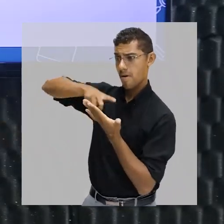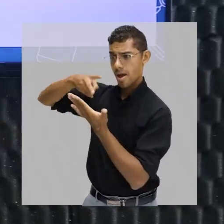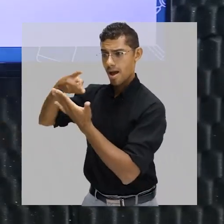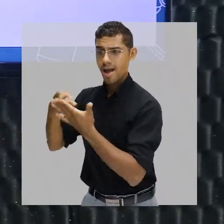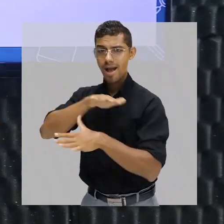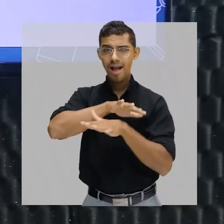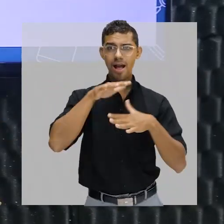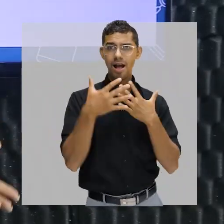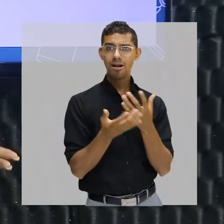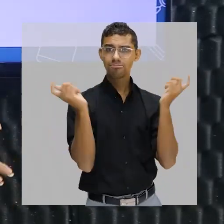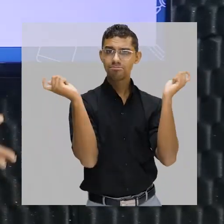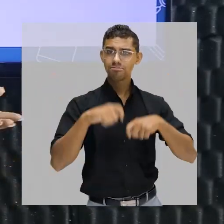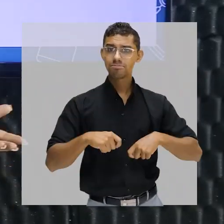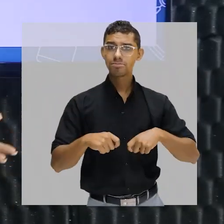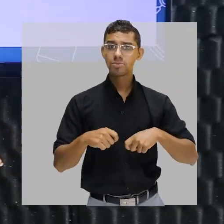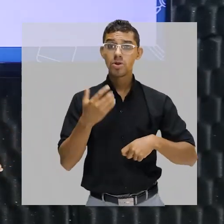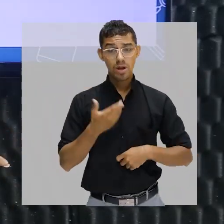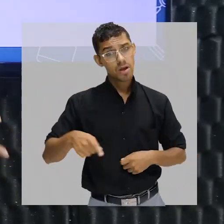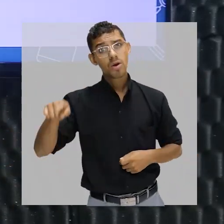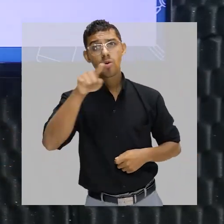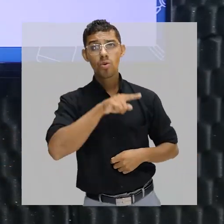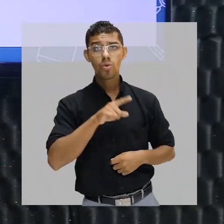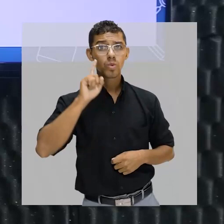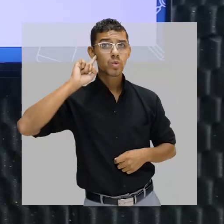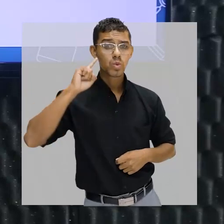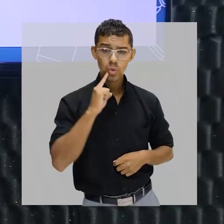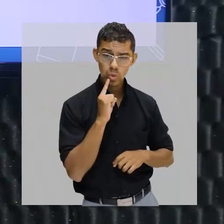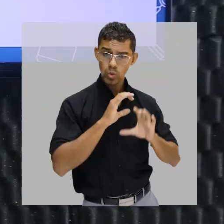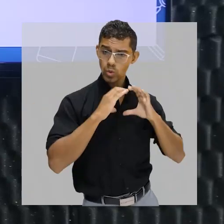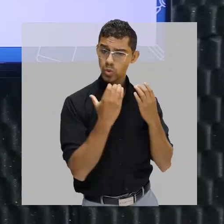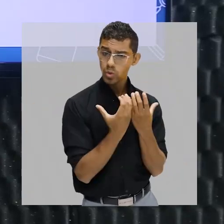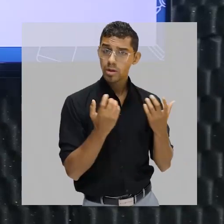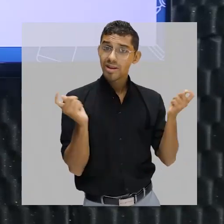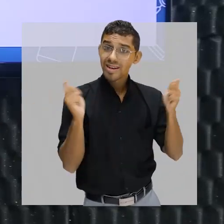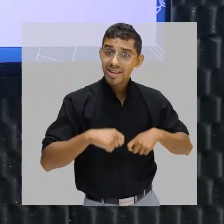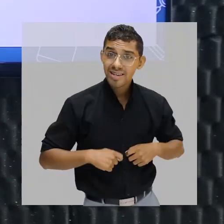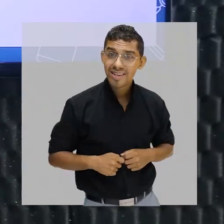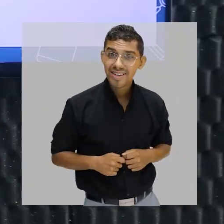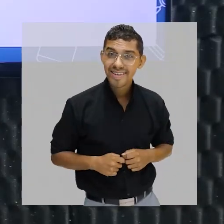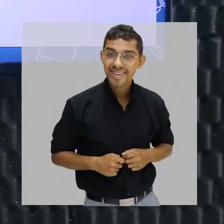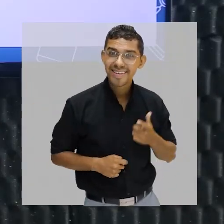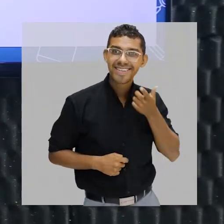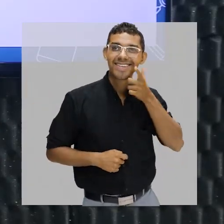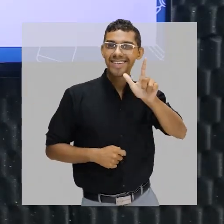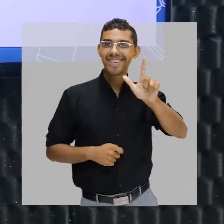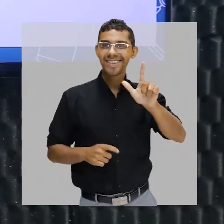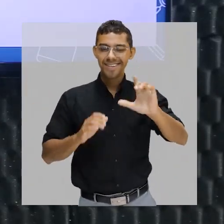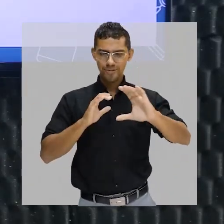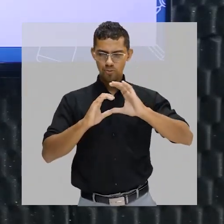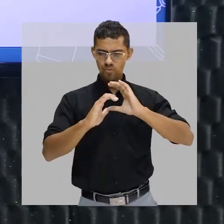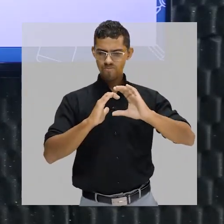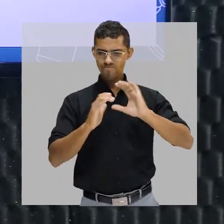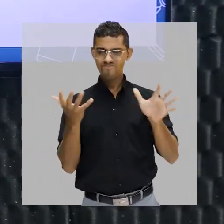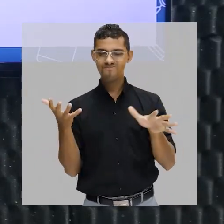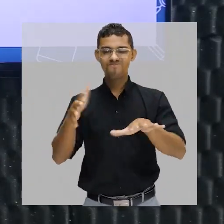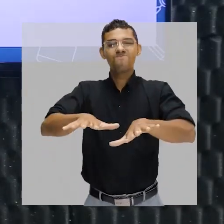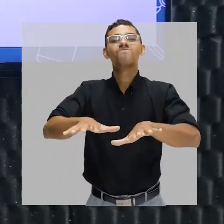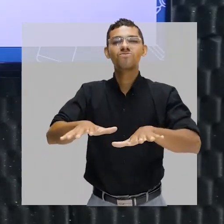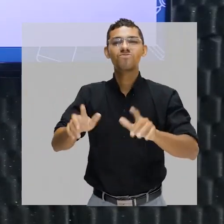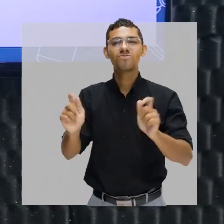a interpretação para os chuchus que não nos ouvem, certo? Então, linguagem é a